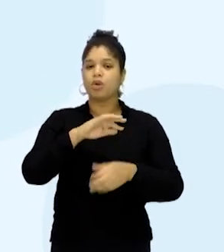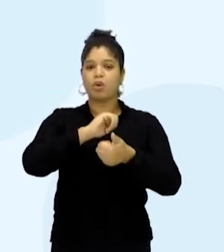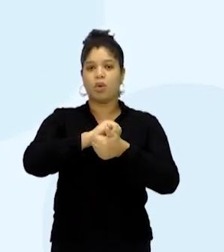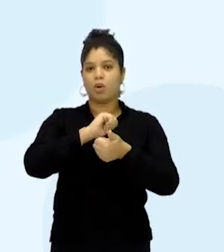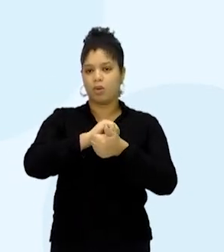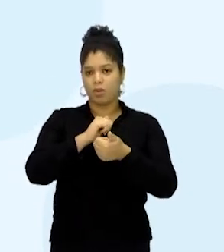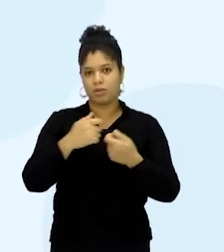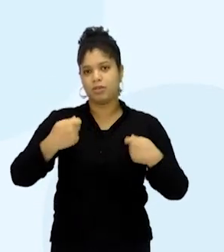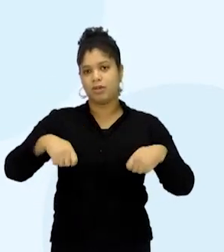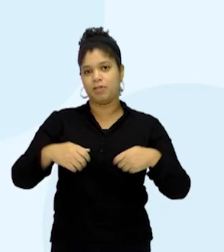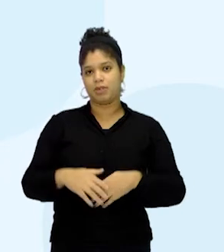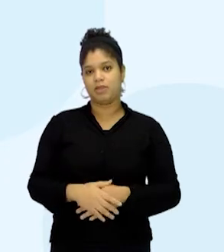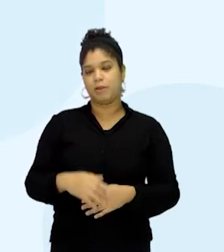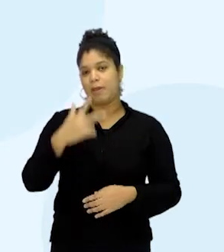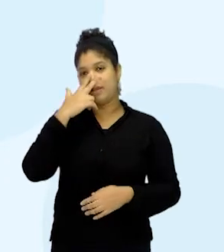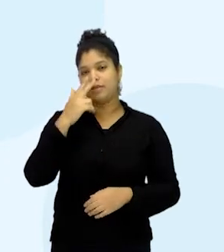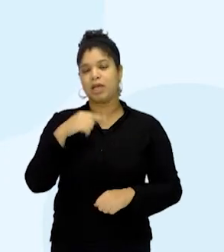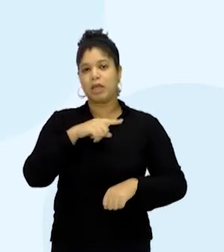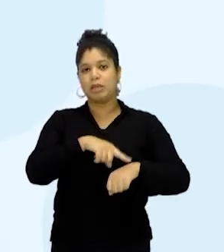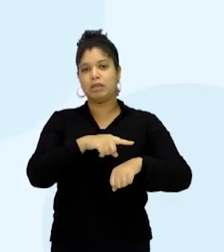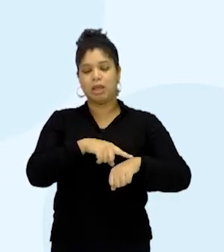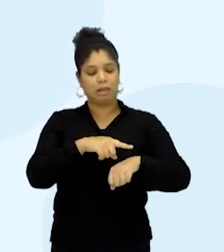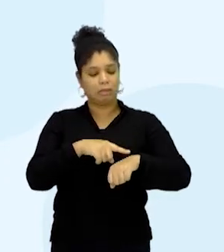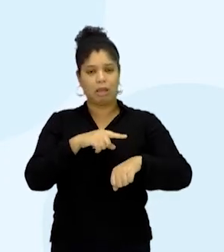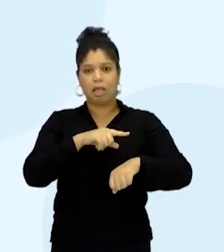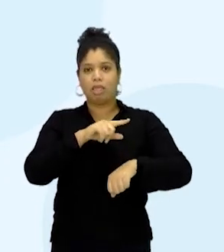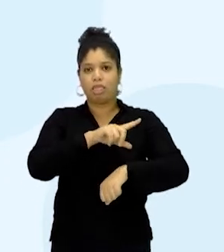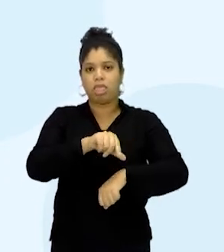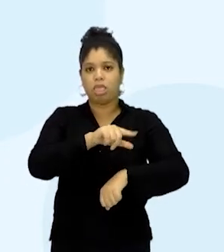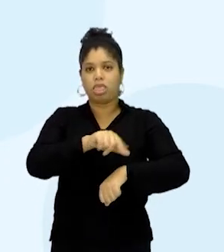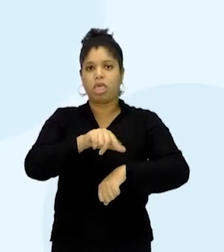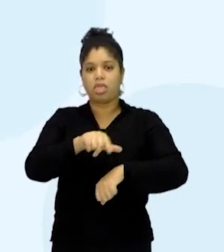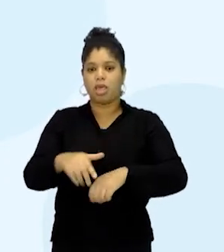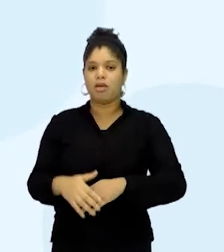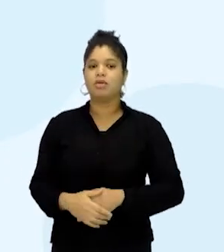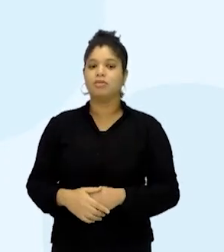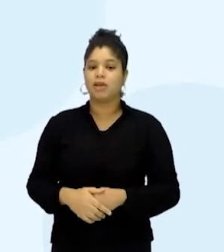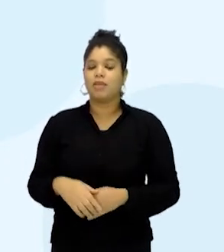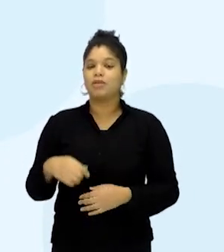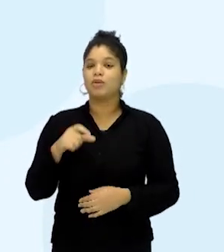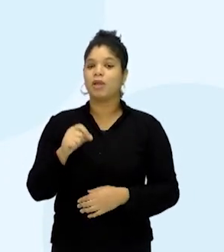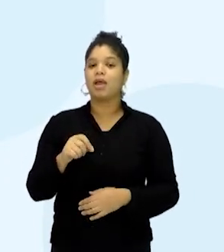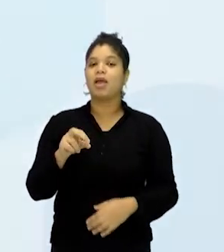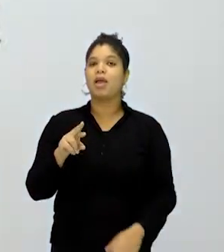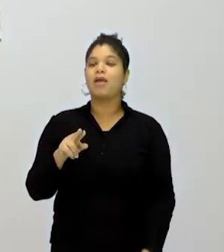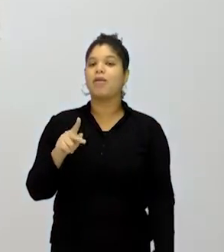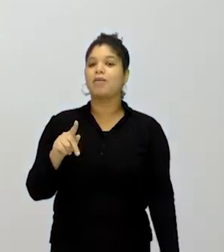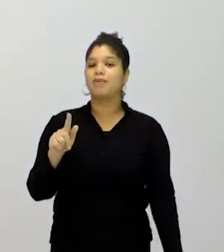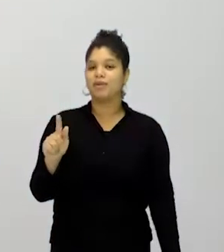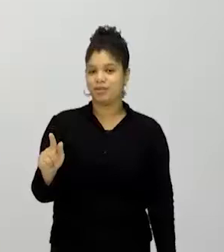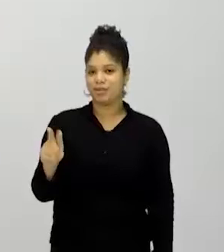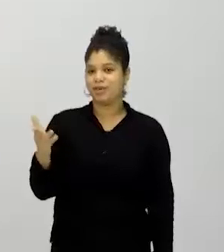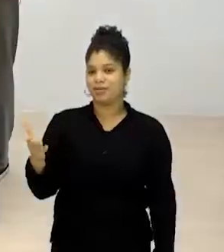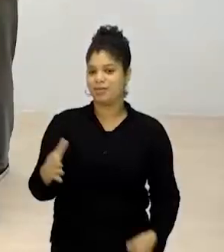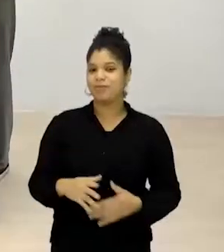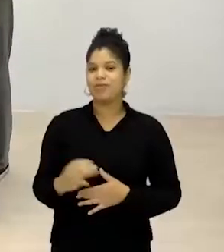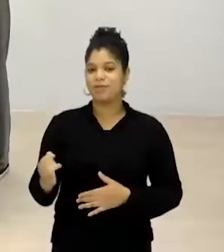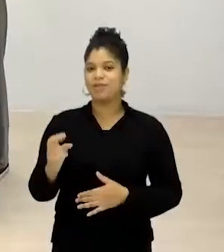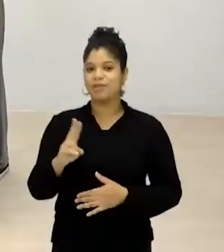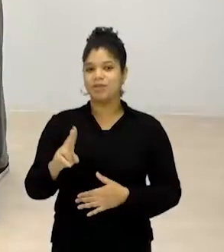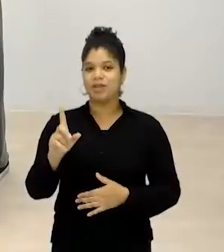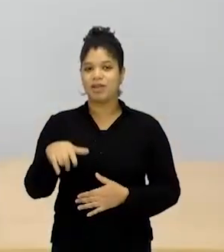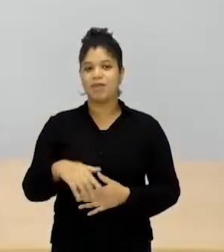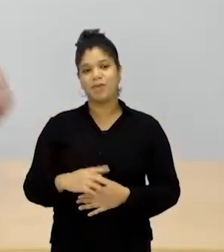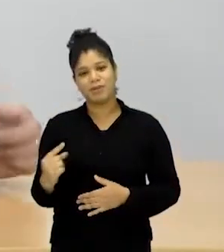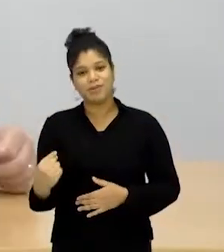deixar o tempo nos controlar e utilizando aí, obviamente, o nosso querido RPG, aí a aula do professor Josélio. Parabéns, professor Josélio. Parabéns para